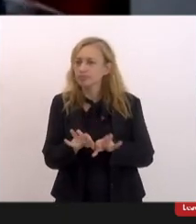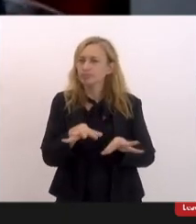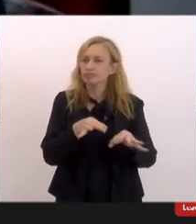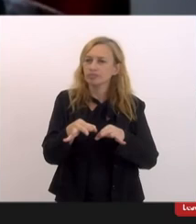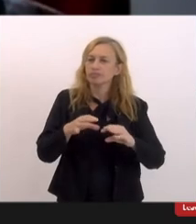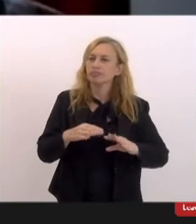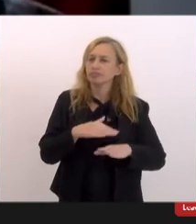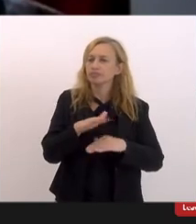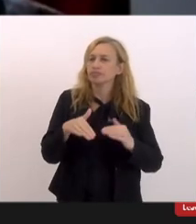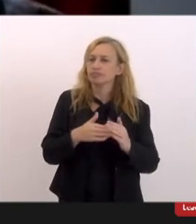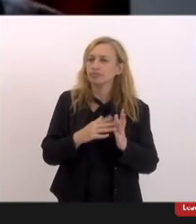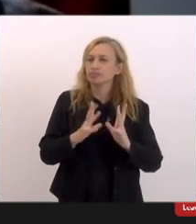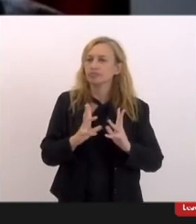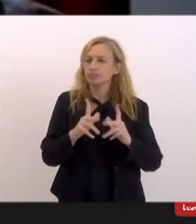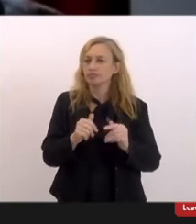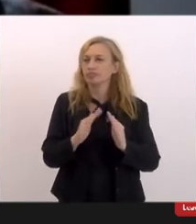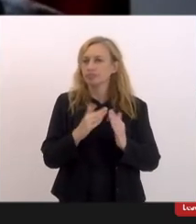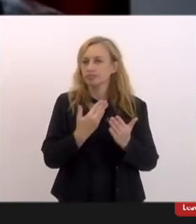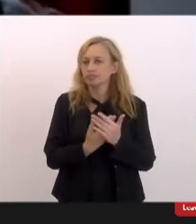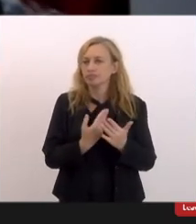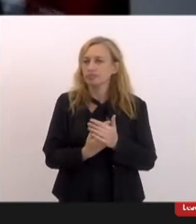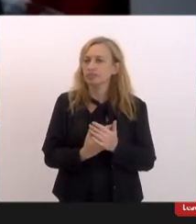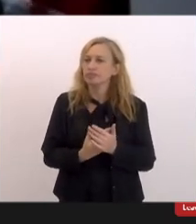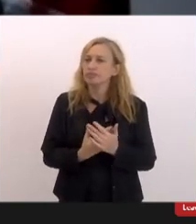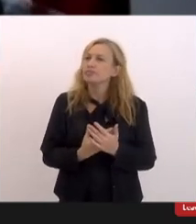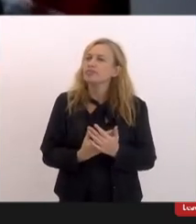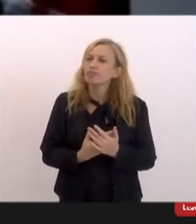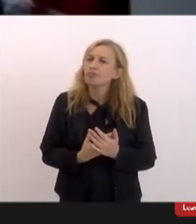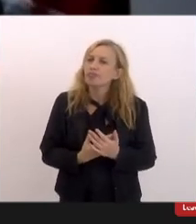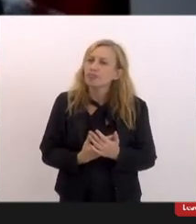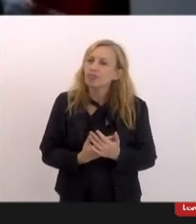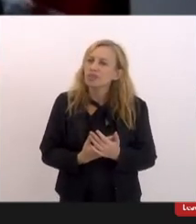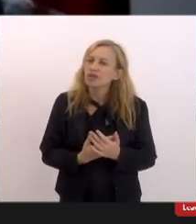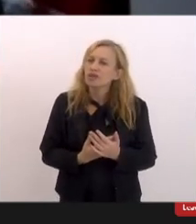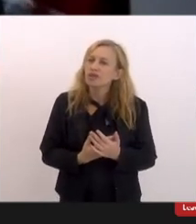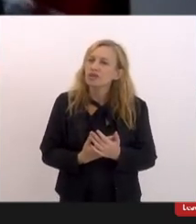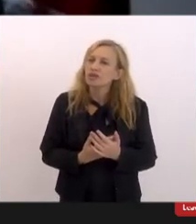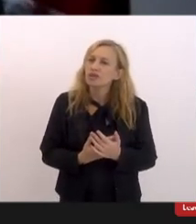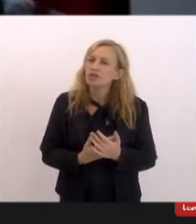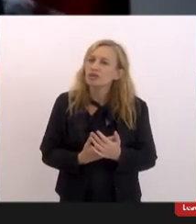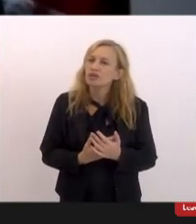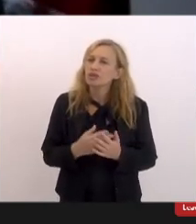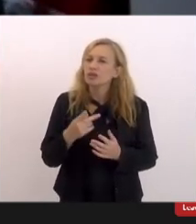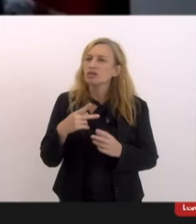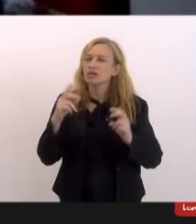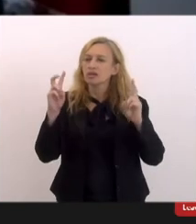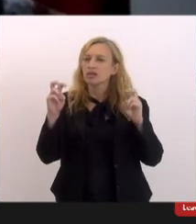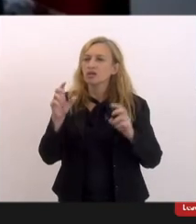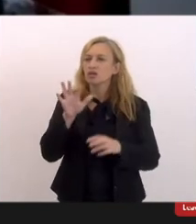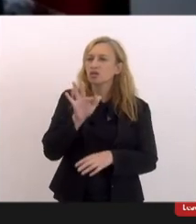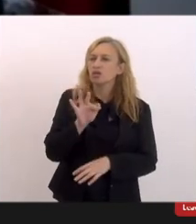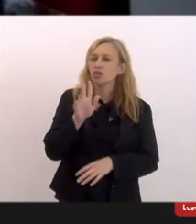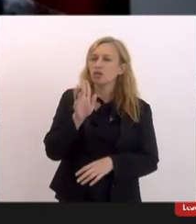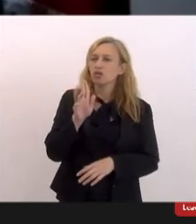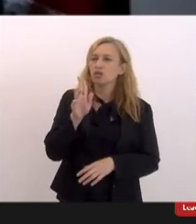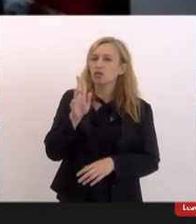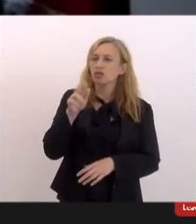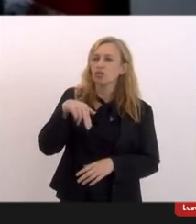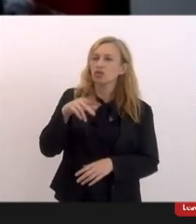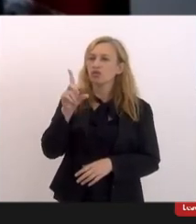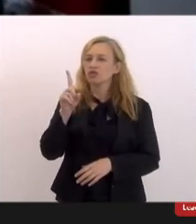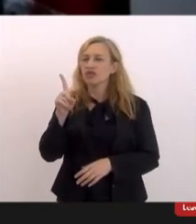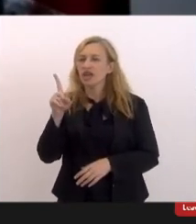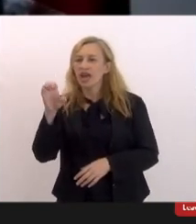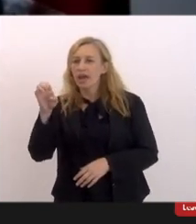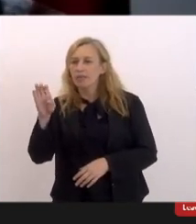está disponível para as unidades. Mas o adendo aqui, que foi falado a questão do Fundeb, não lembro